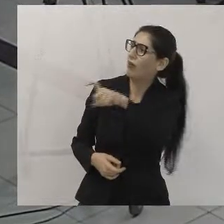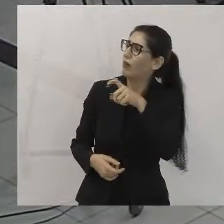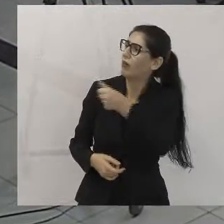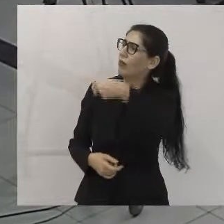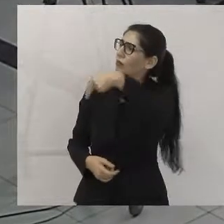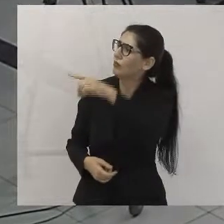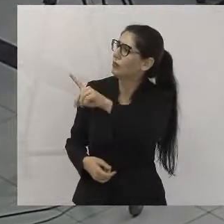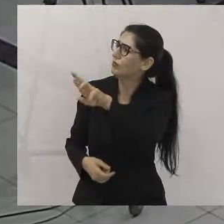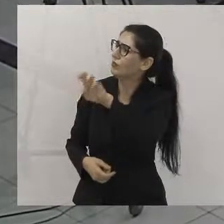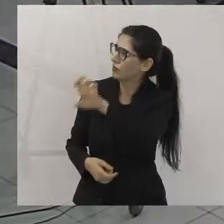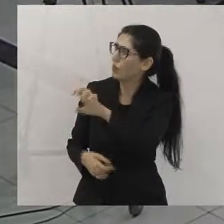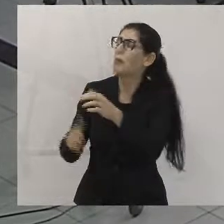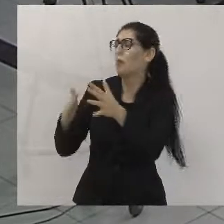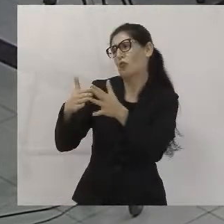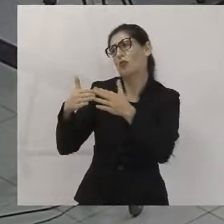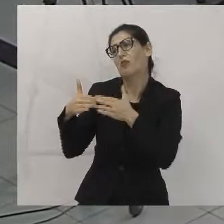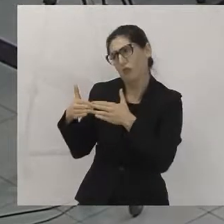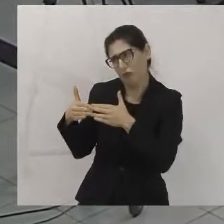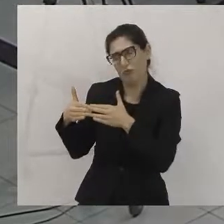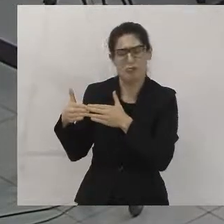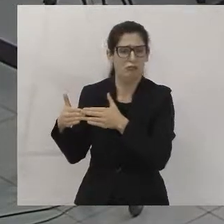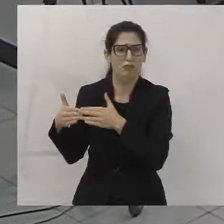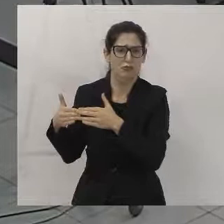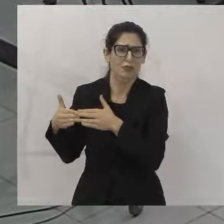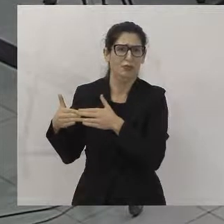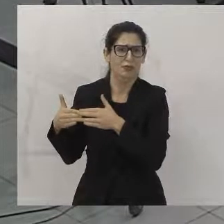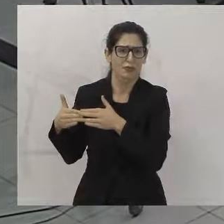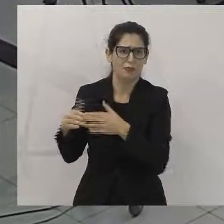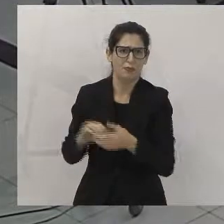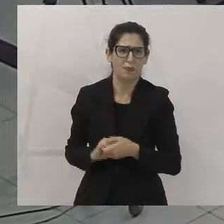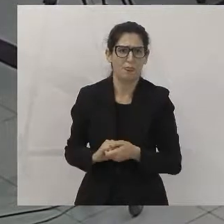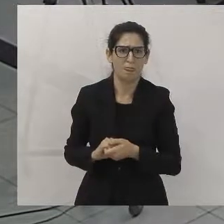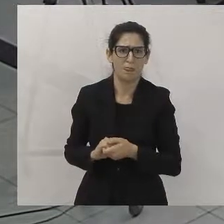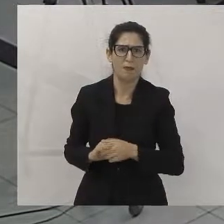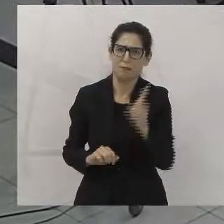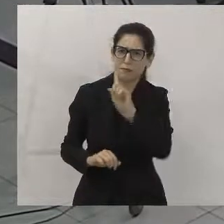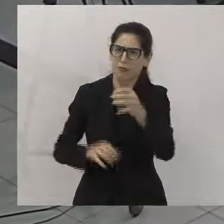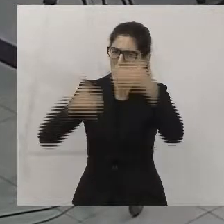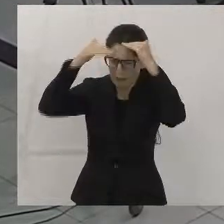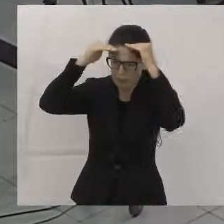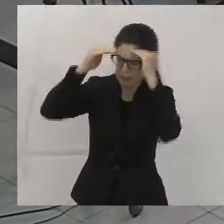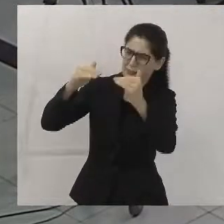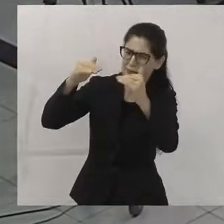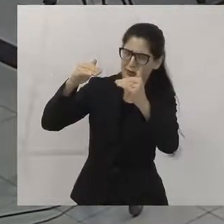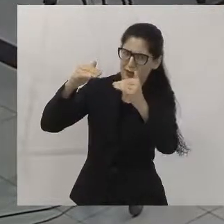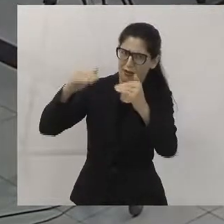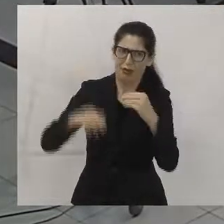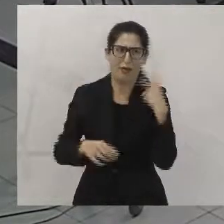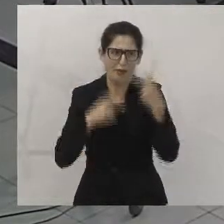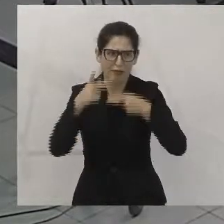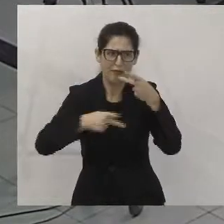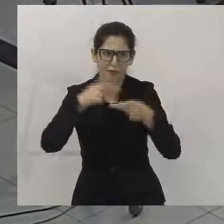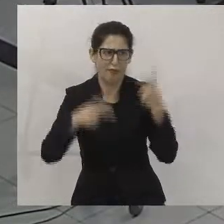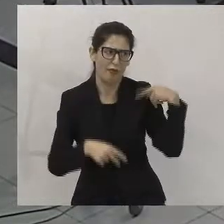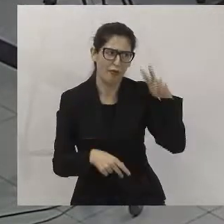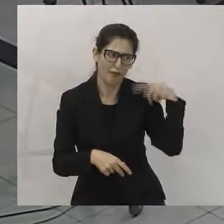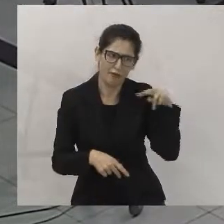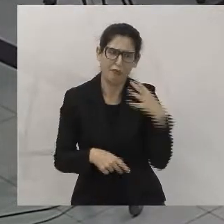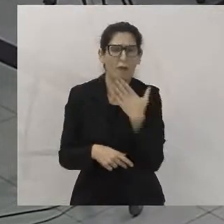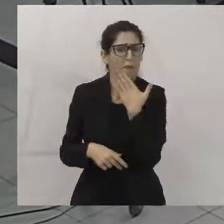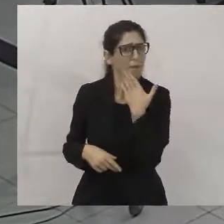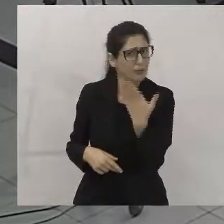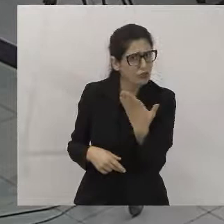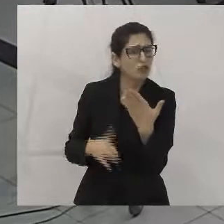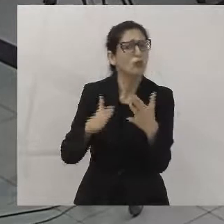aí senão se não houver ordem e respeita a fala do vereador a gente vai ter que solicitar aí que